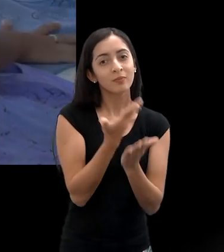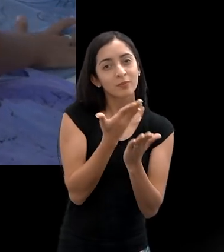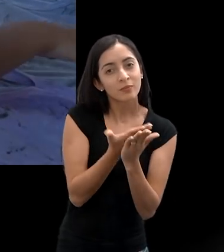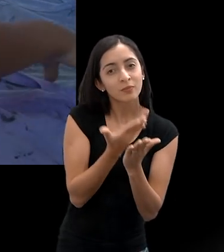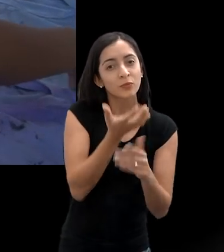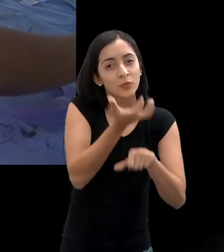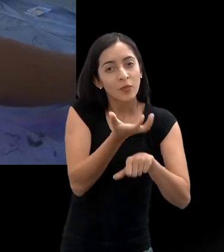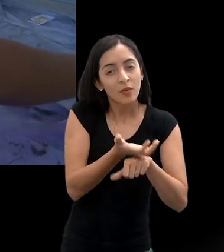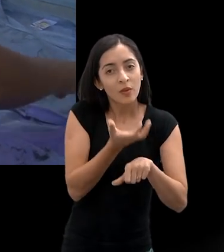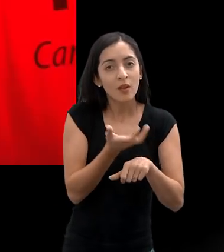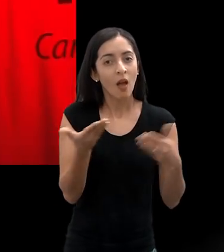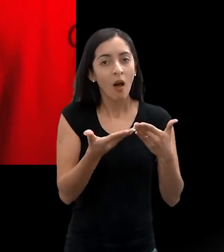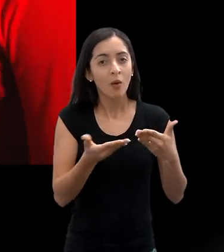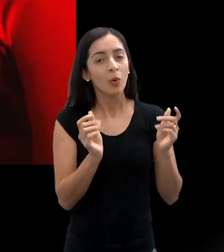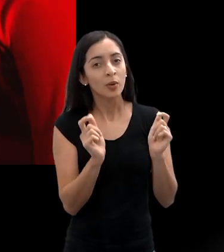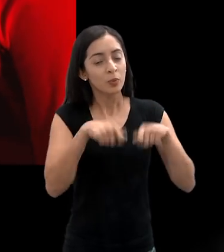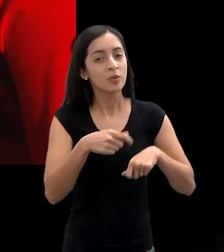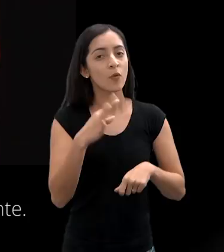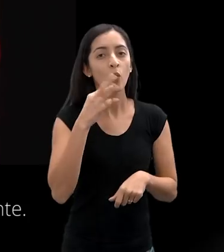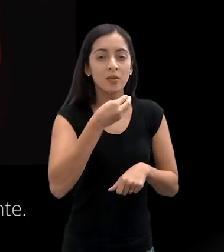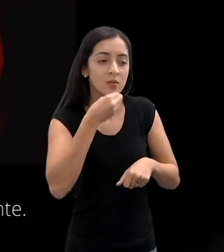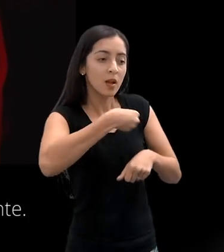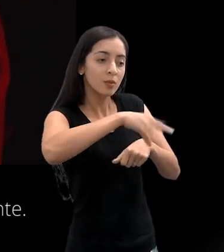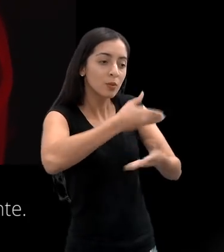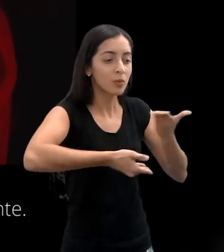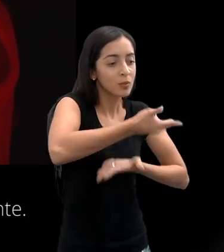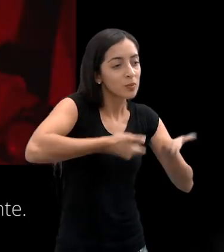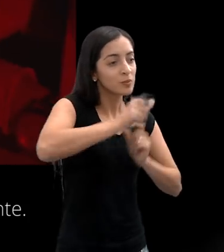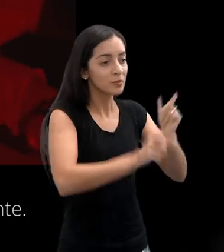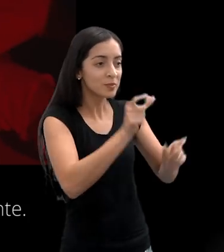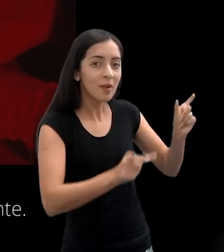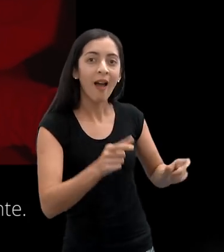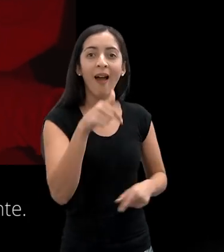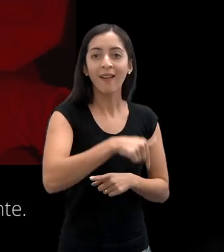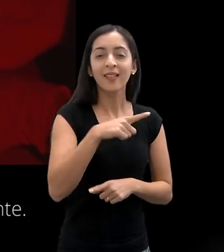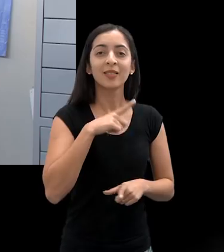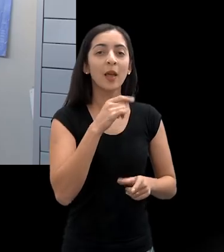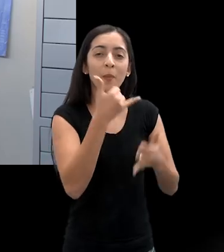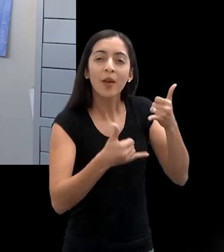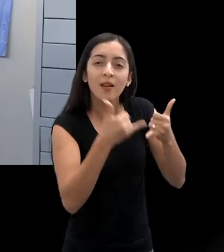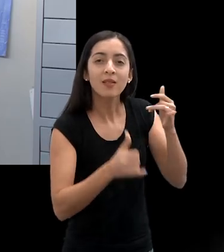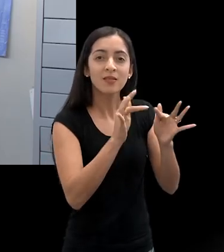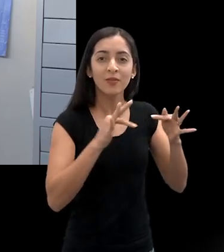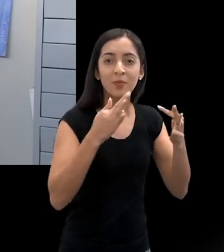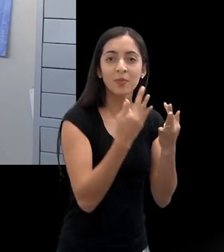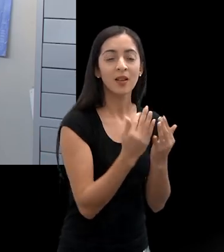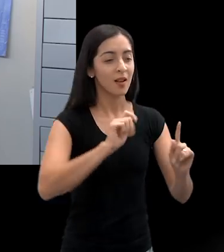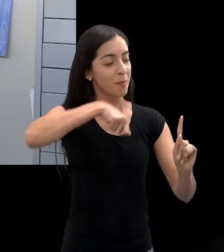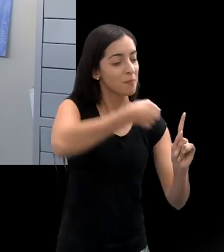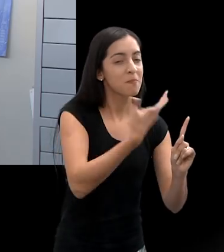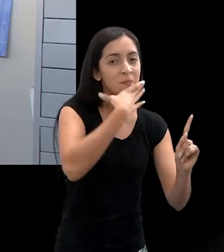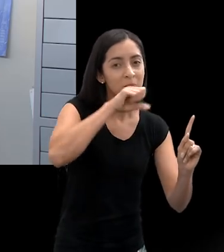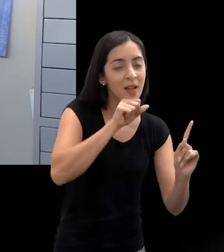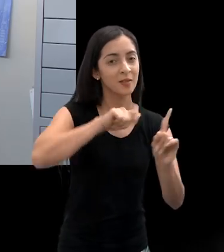já passou pela disciplina e tá compartilhando conhecimentos com a pessoa, assim, é muito gratificante. Aqui eu tenho uma